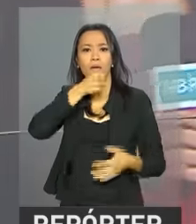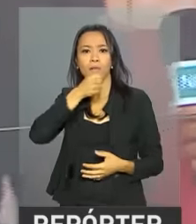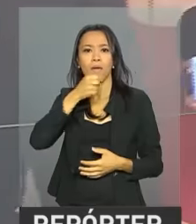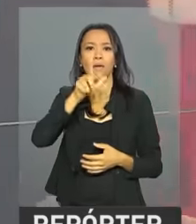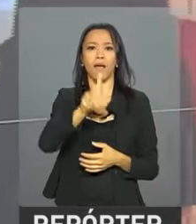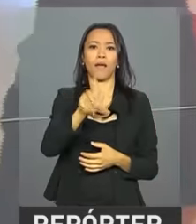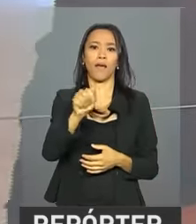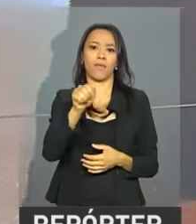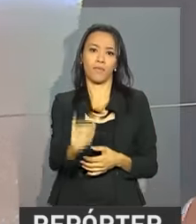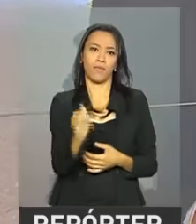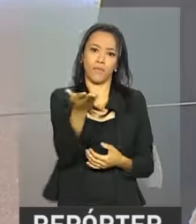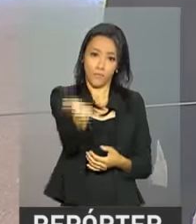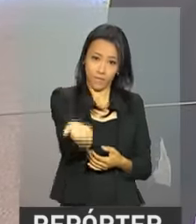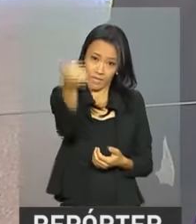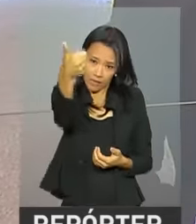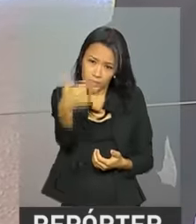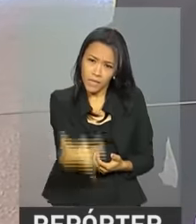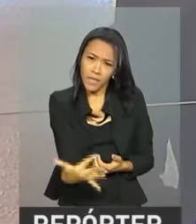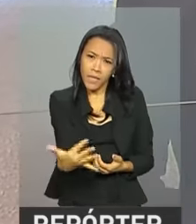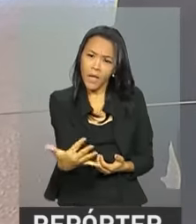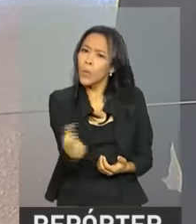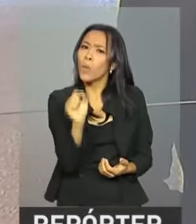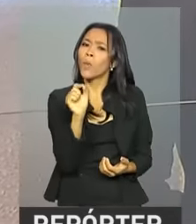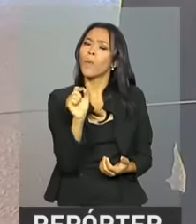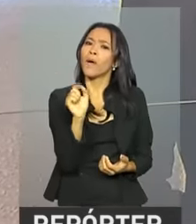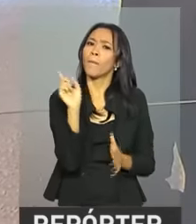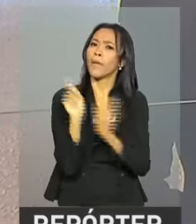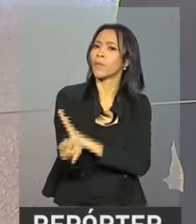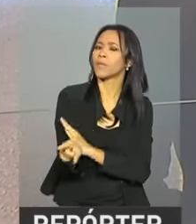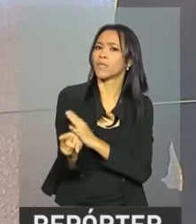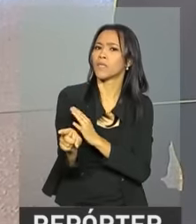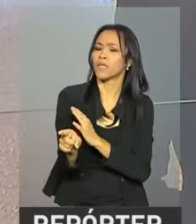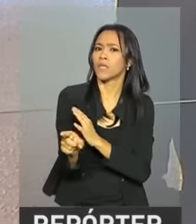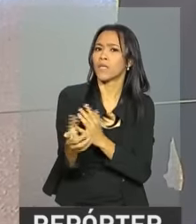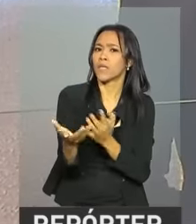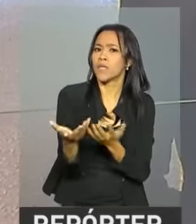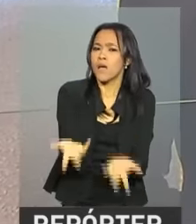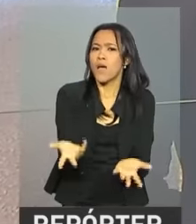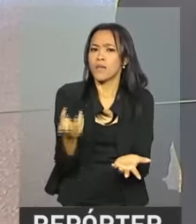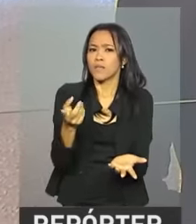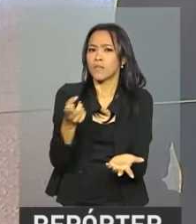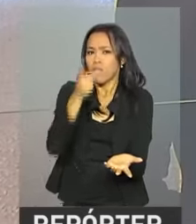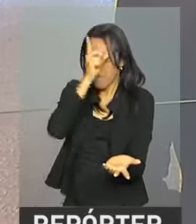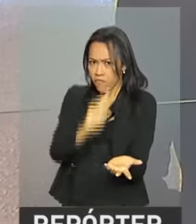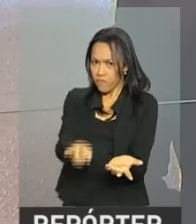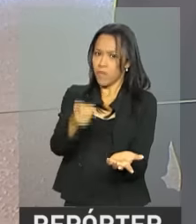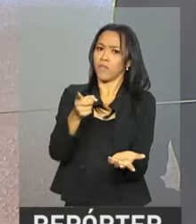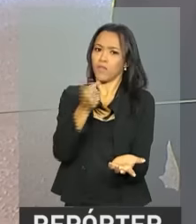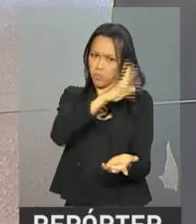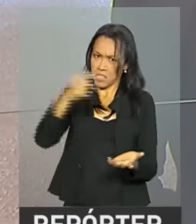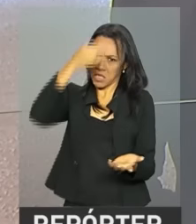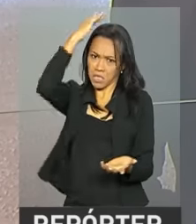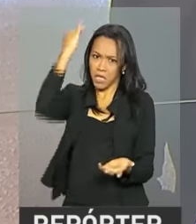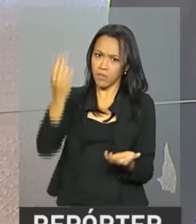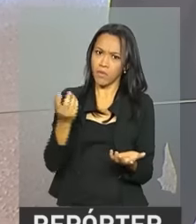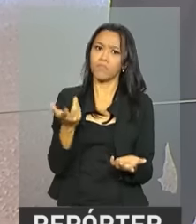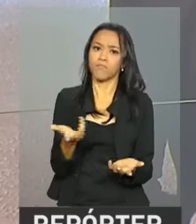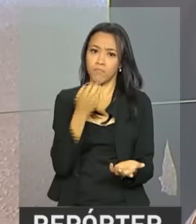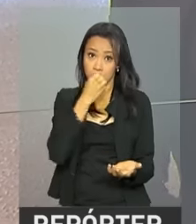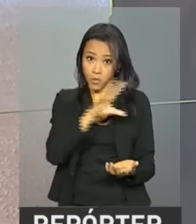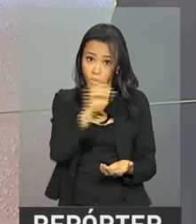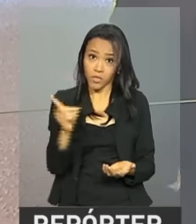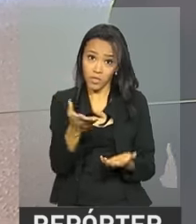Planalto Ô Gabriela me me explica uma explica uma coisa pra gente o esse essa determinação veio do presidente Michel Temer Bom